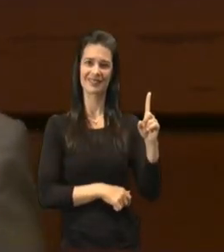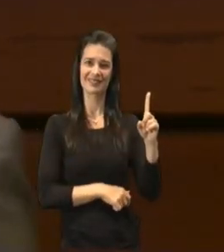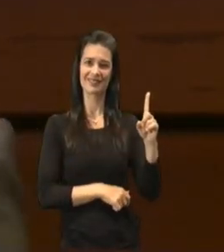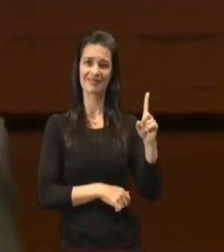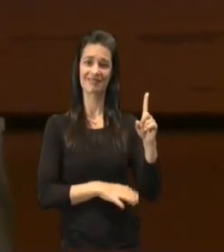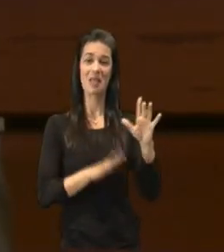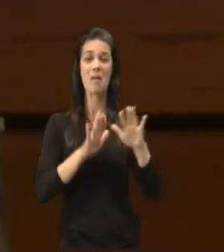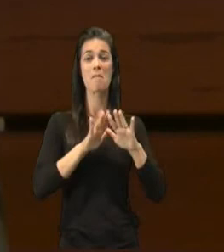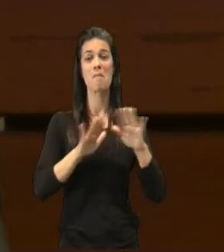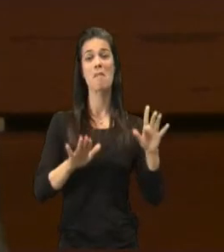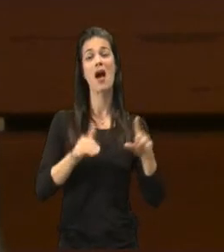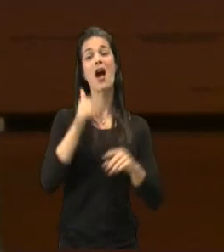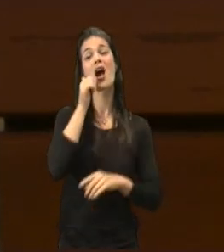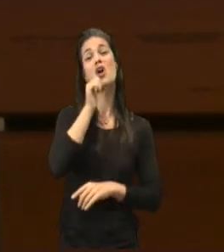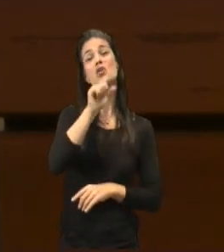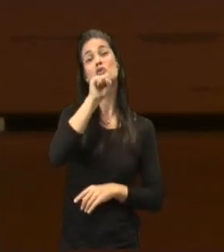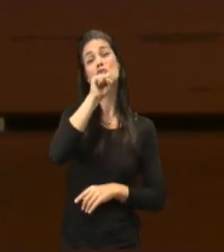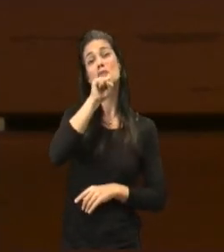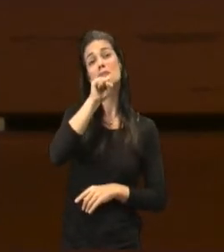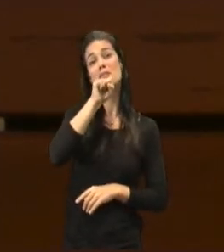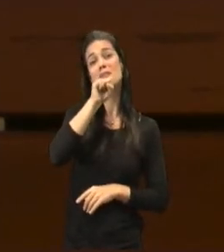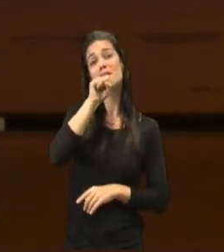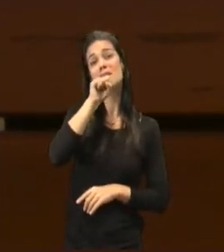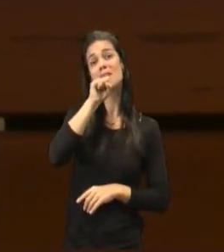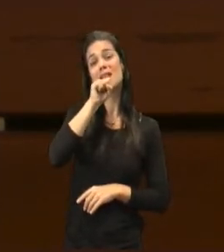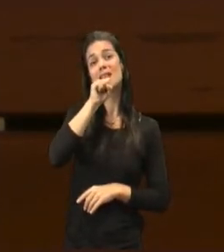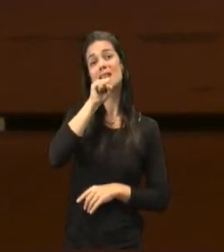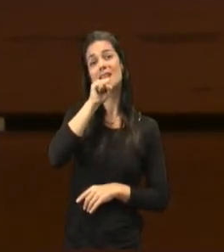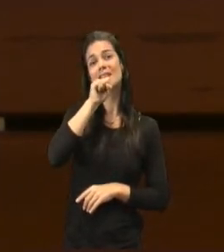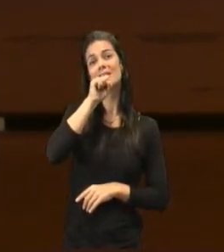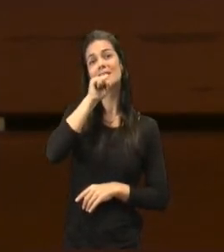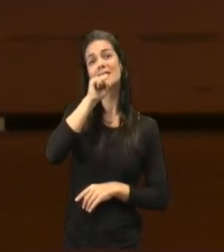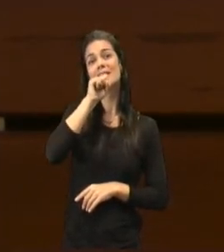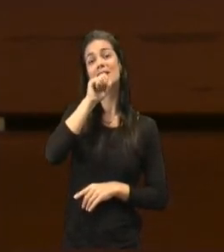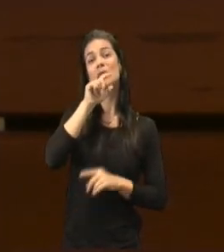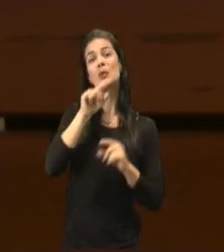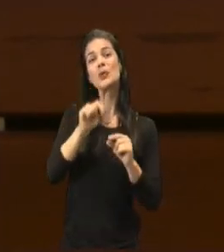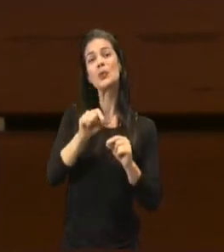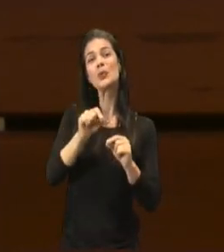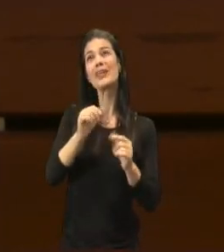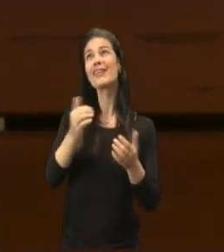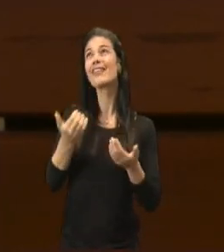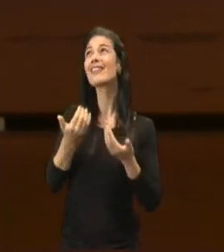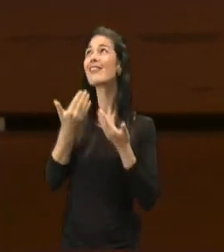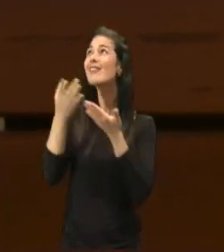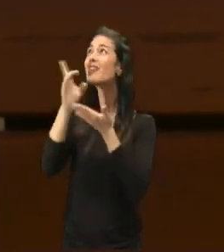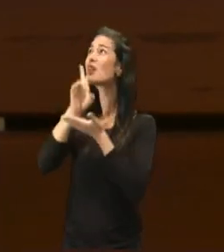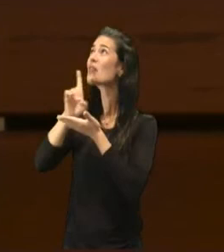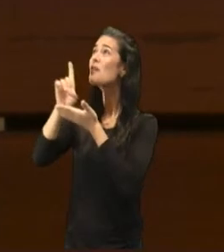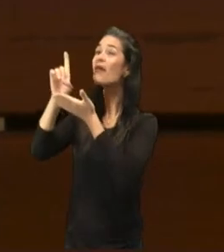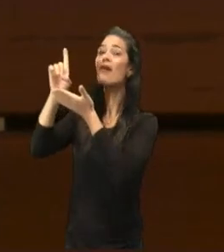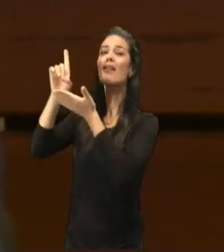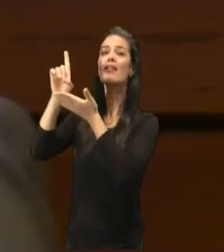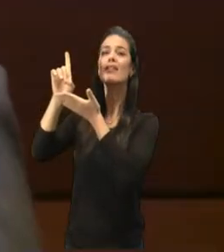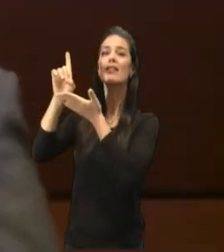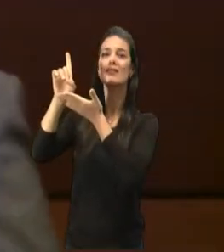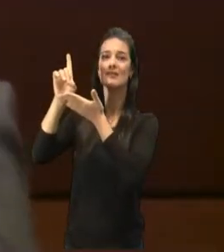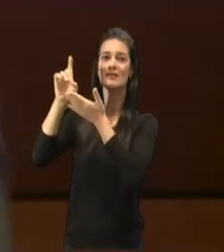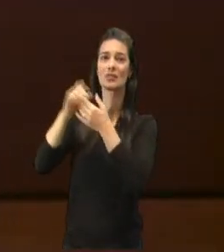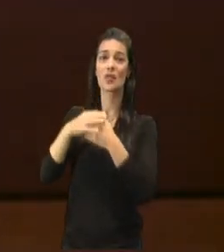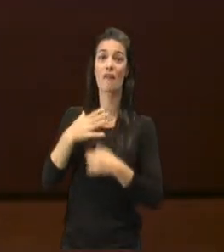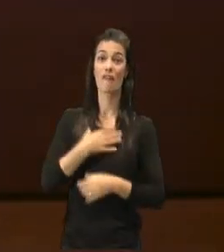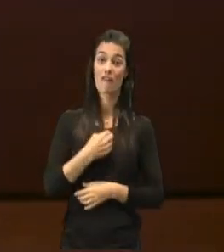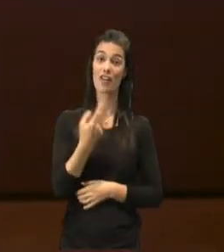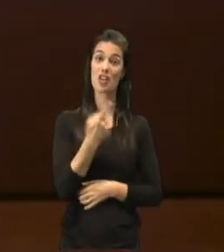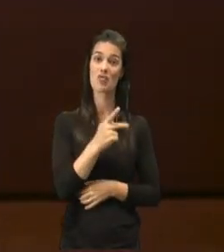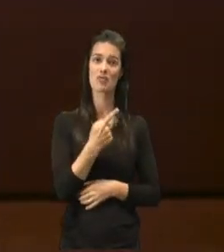uma mulher que ofereceu aquilo que ela tinha de melhor e ela entregou a Deus, foi o seu filho. Diz a Bíblia que esta mulher